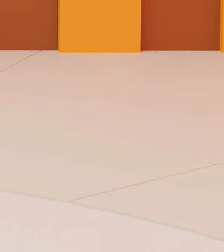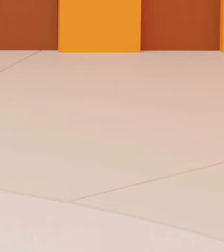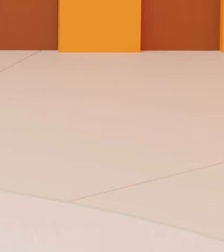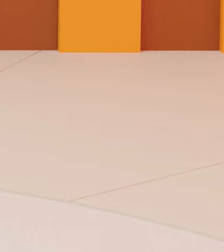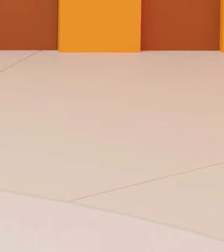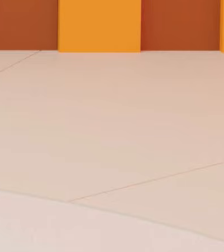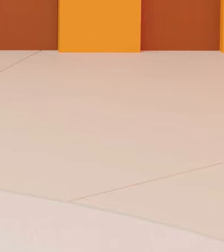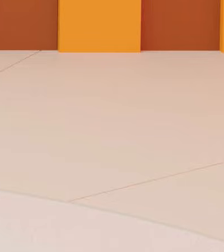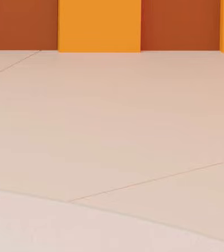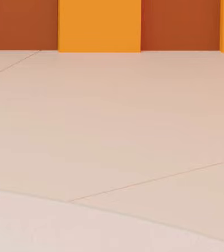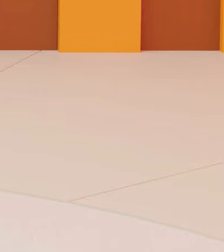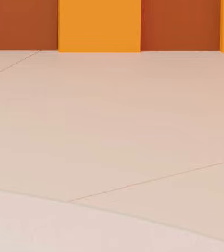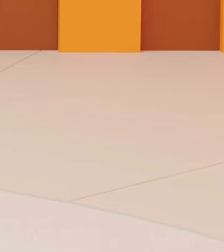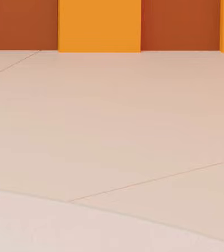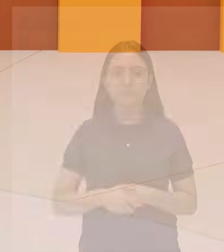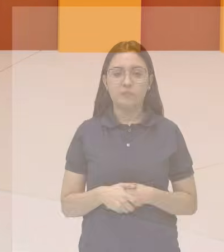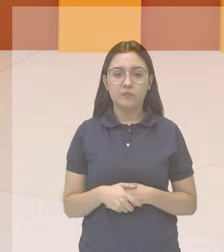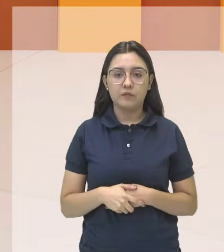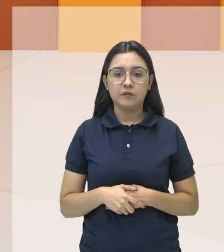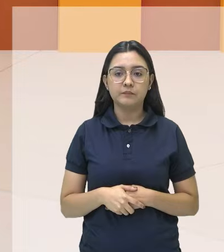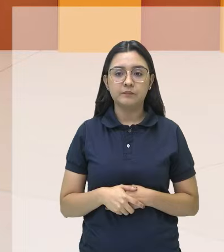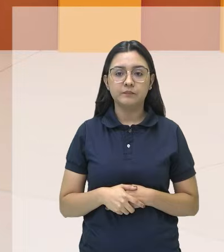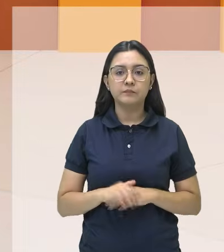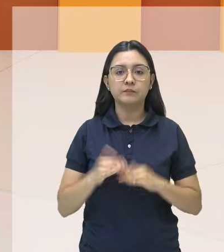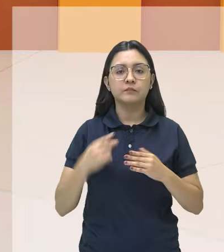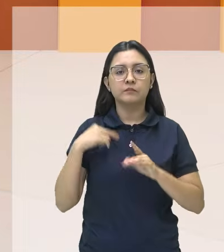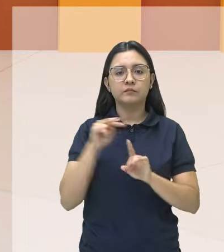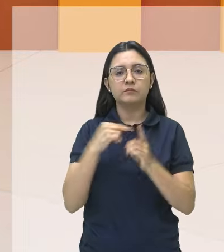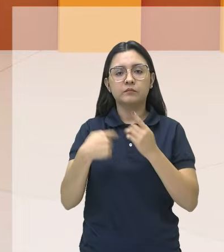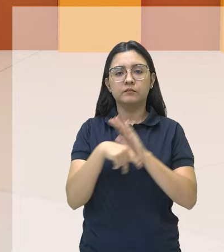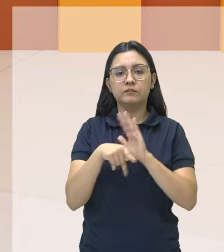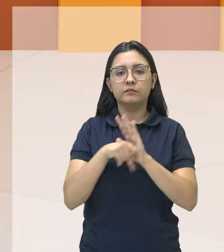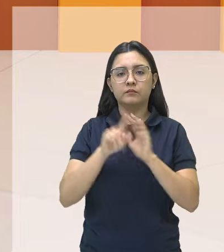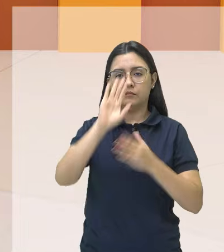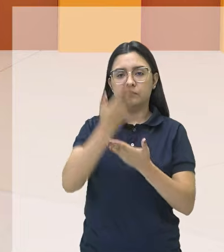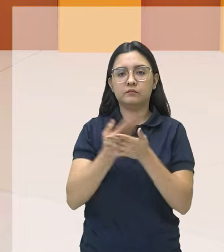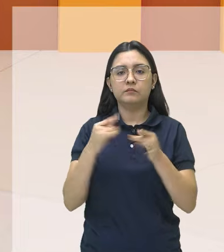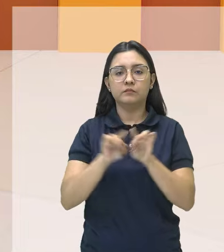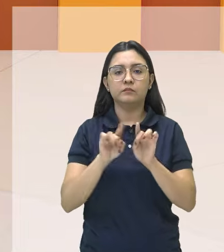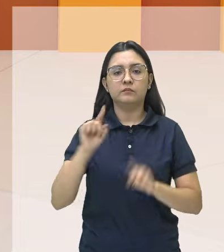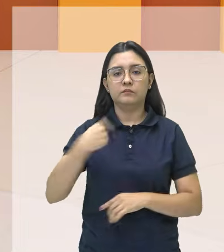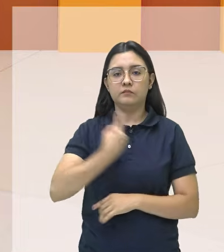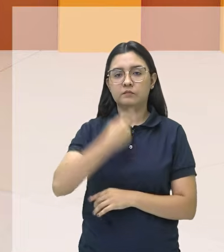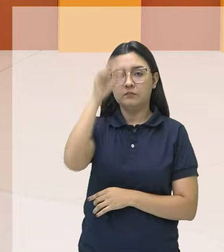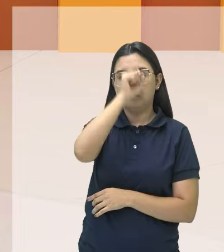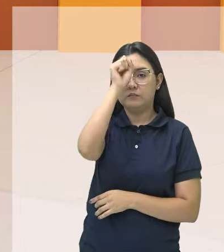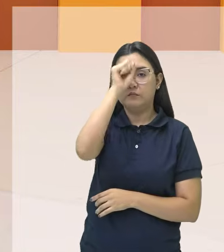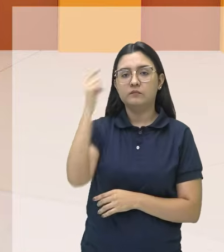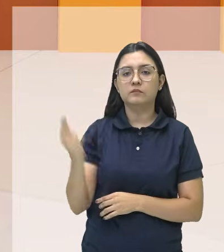experiência pessoal, nós colocamos o que? A valoração. Nós aprendemos a valorar alguma coisa, porque ela é